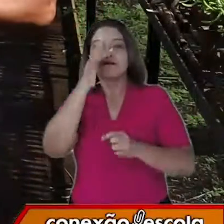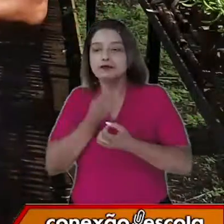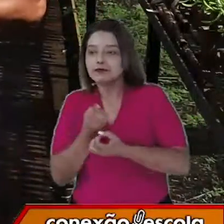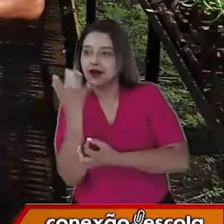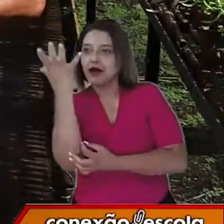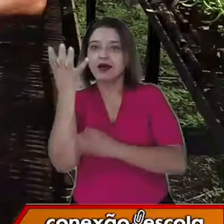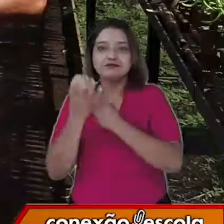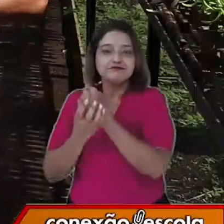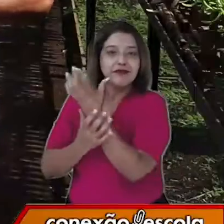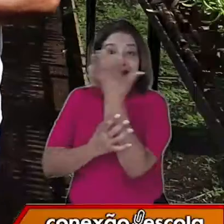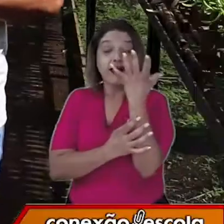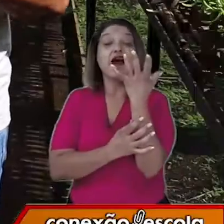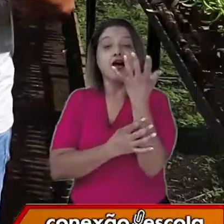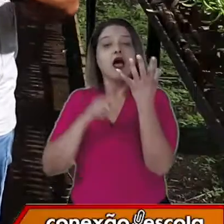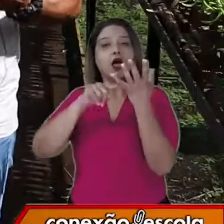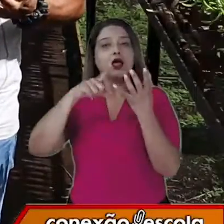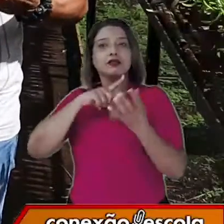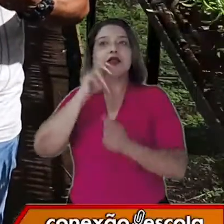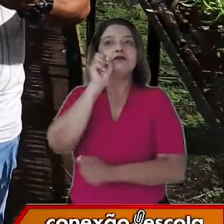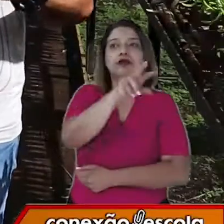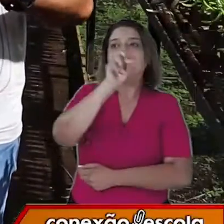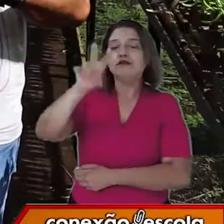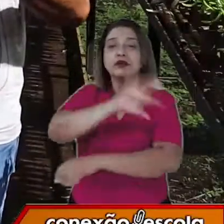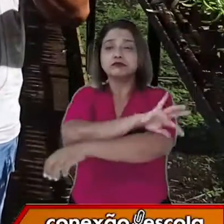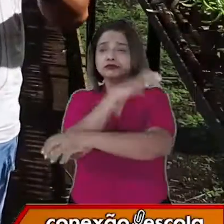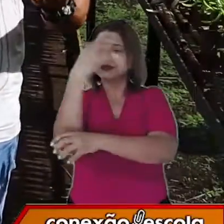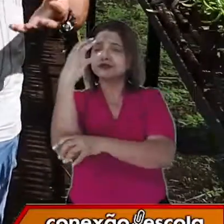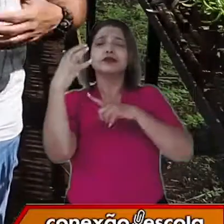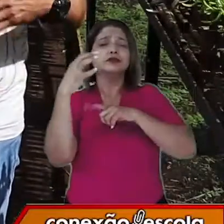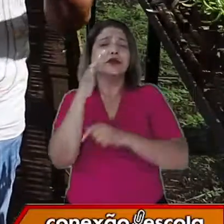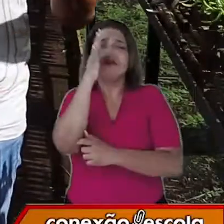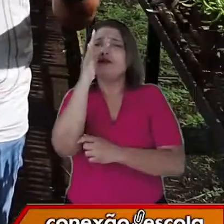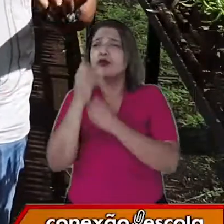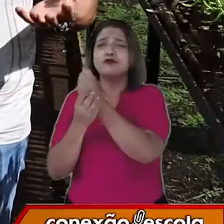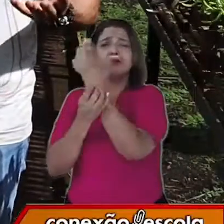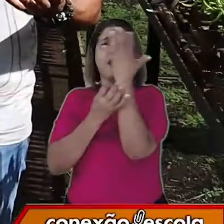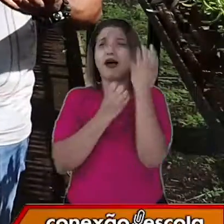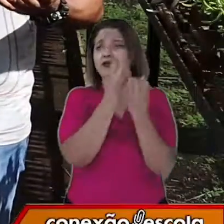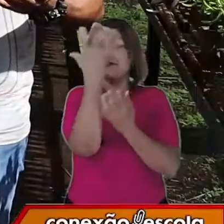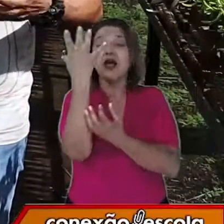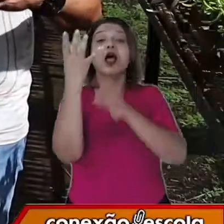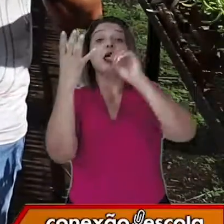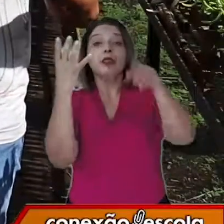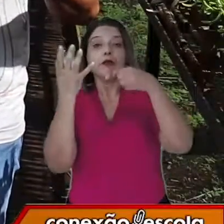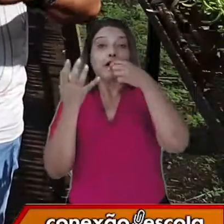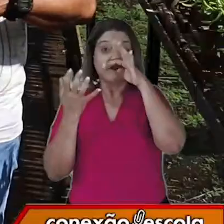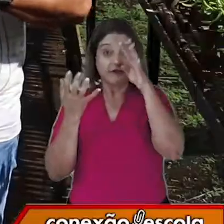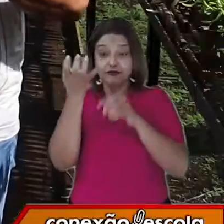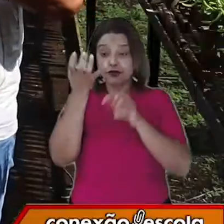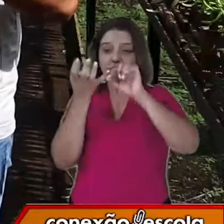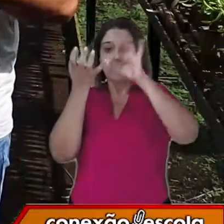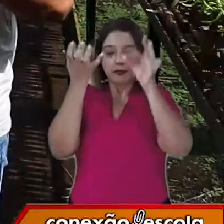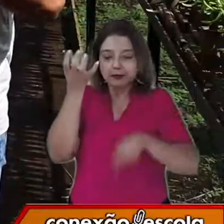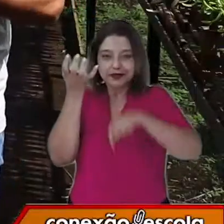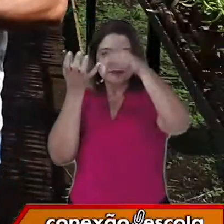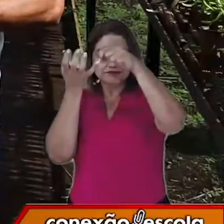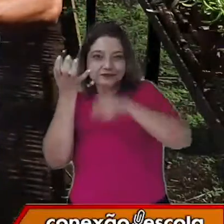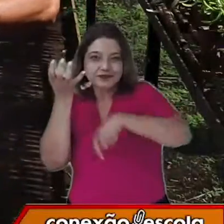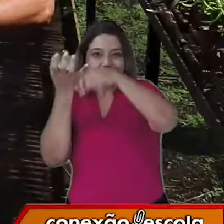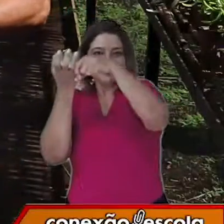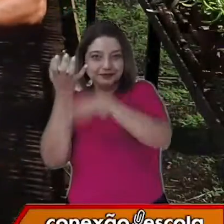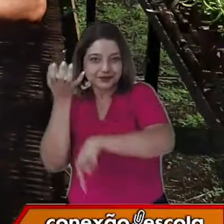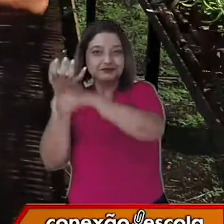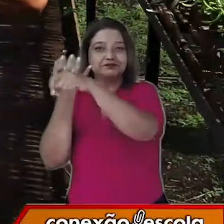parte das plantas do cerrado estão floridas. E logo em seguida vem o quê? Vem as sementes. Grande parte dessas plantas começam a